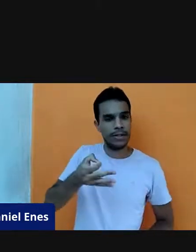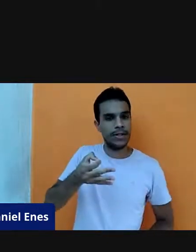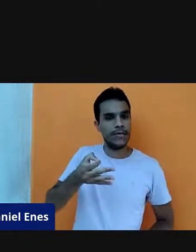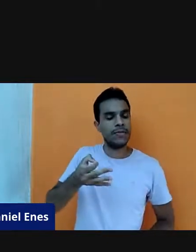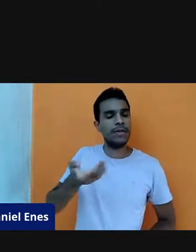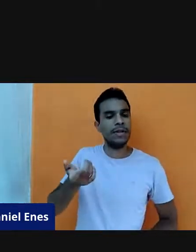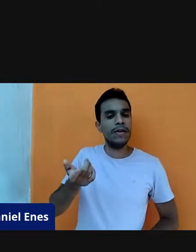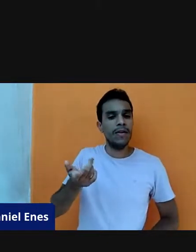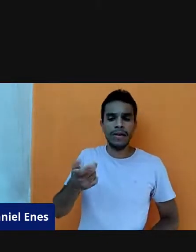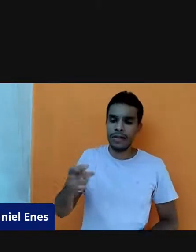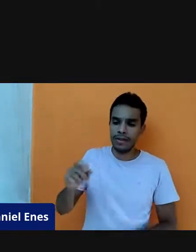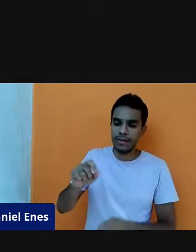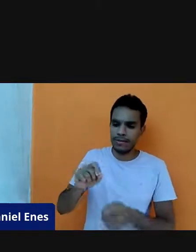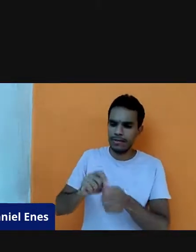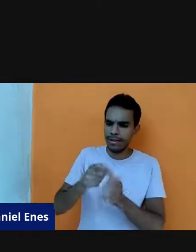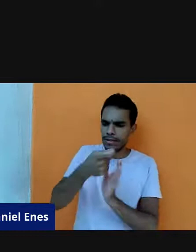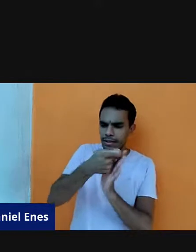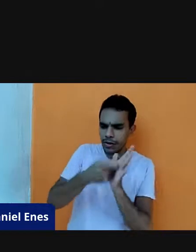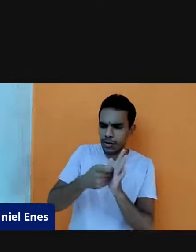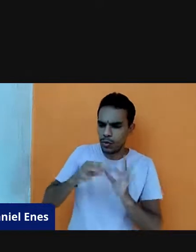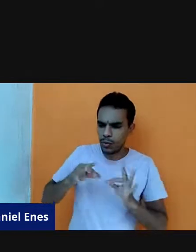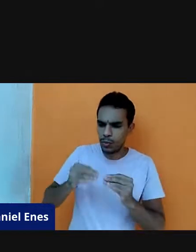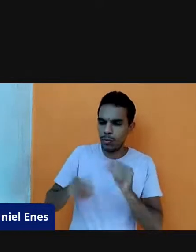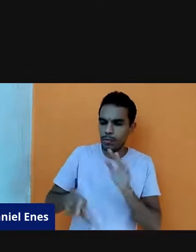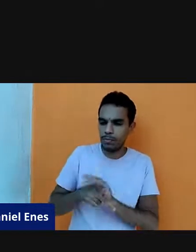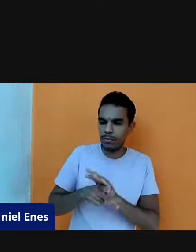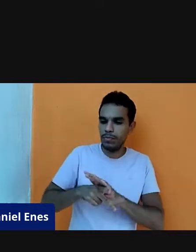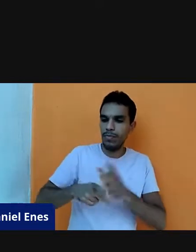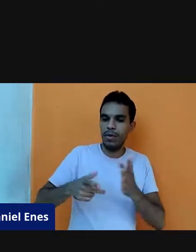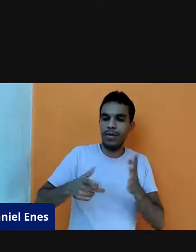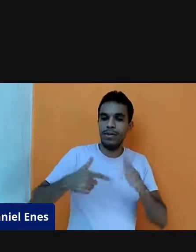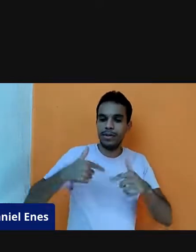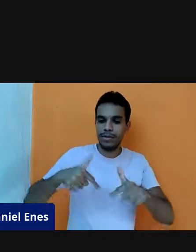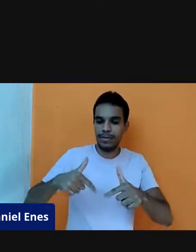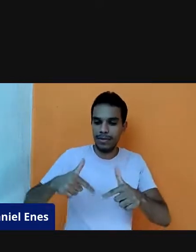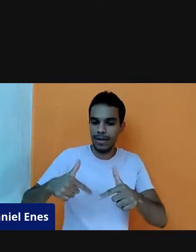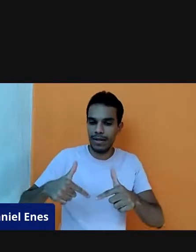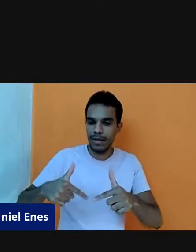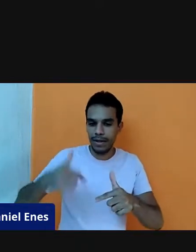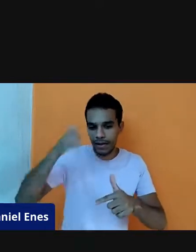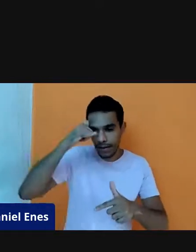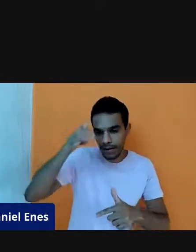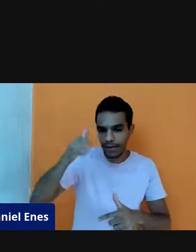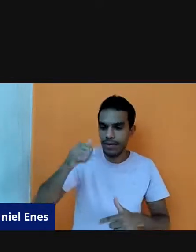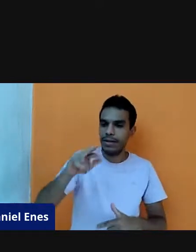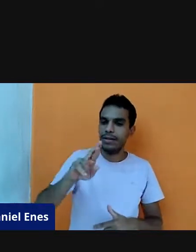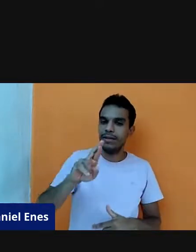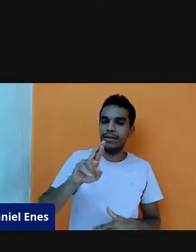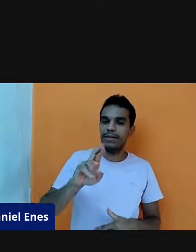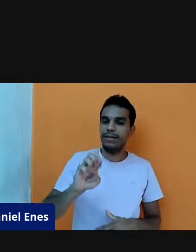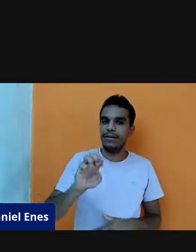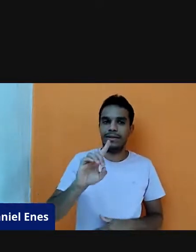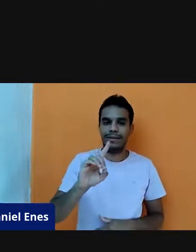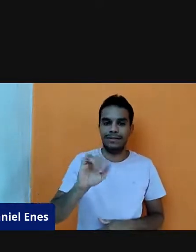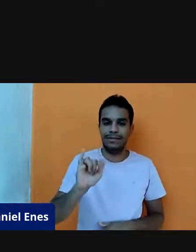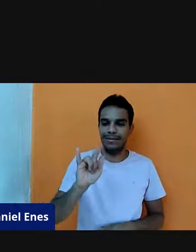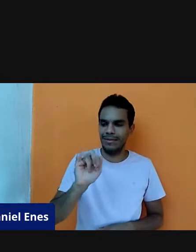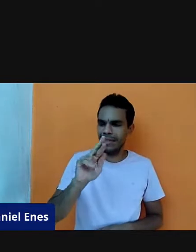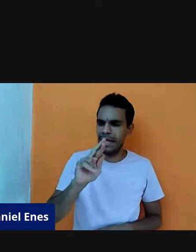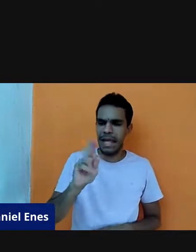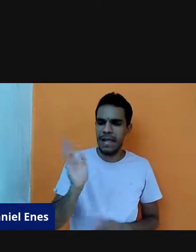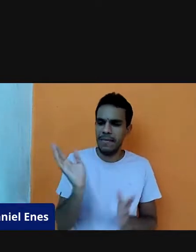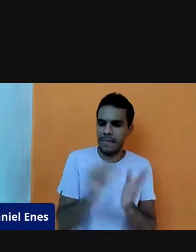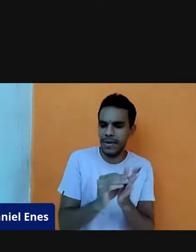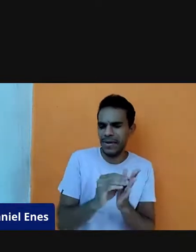edição completa de suas obras, não rejeite Pedra do Sono. Porque Pedra do Sono não tem absolutamente, não tem quase